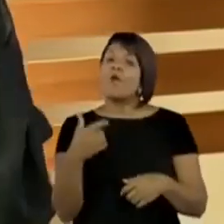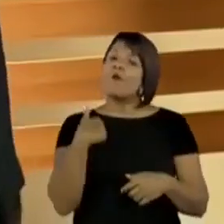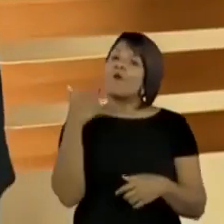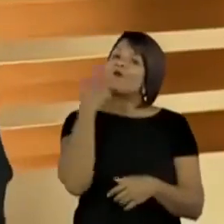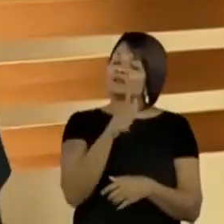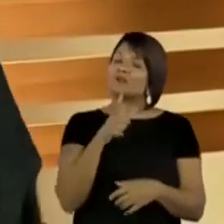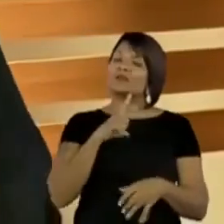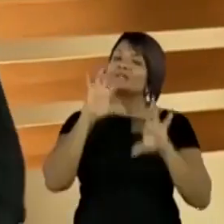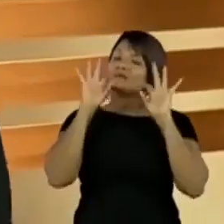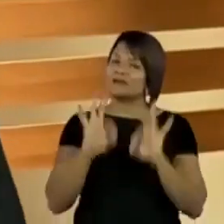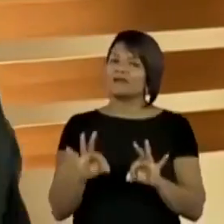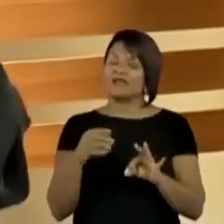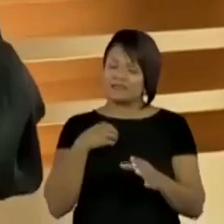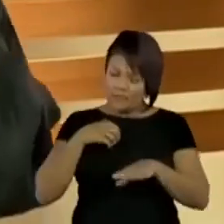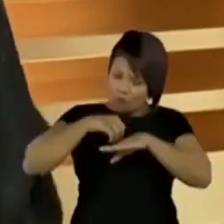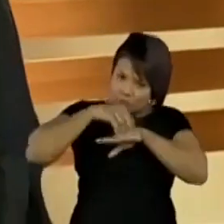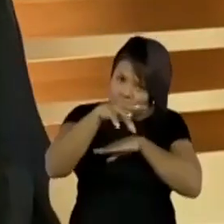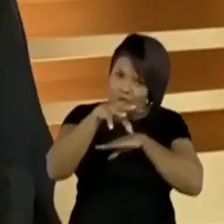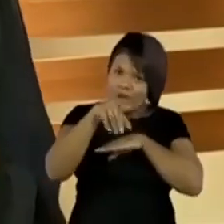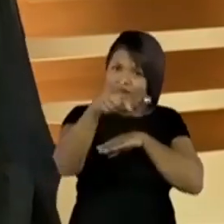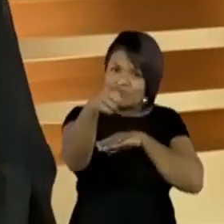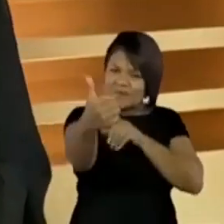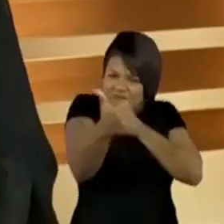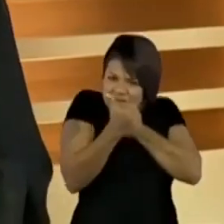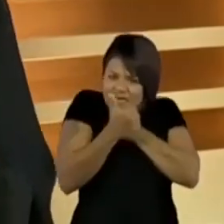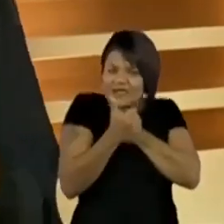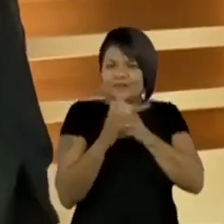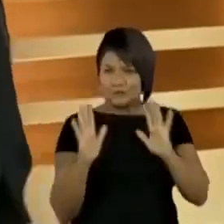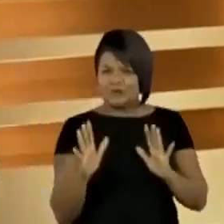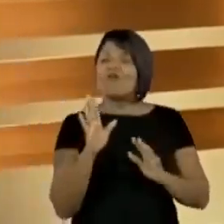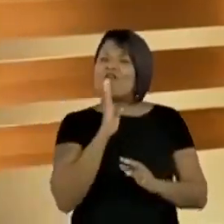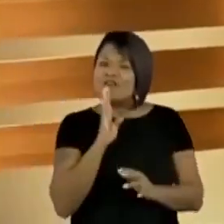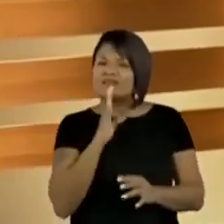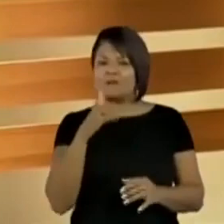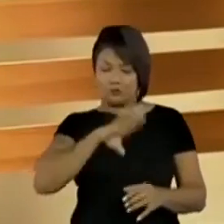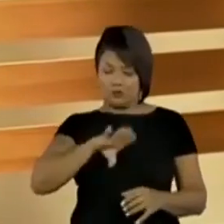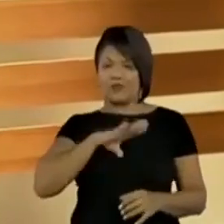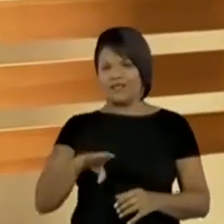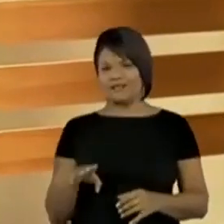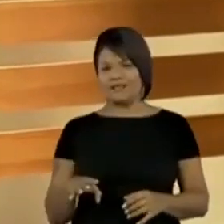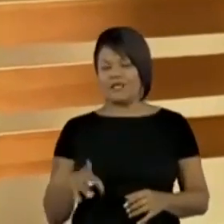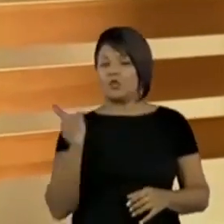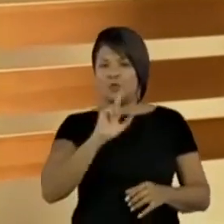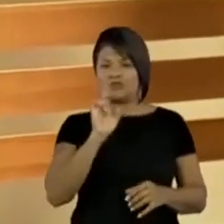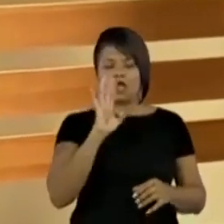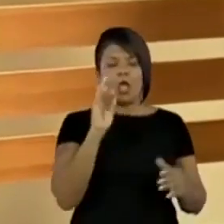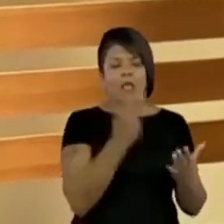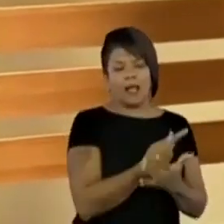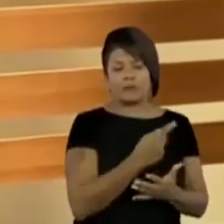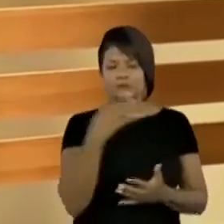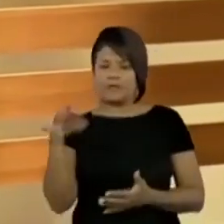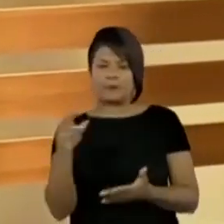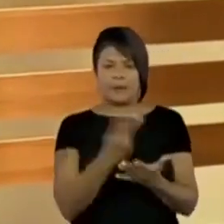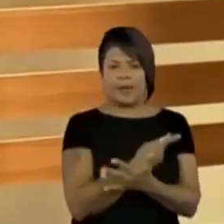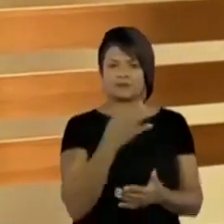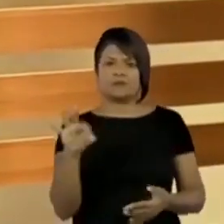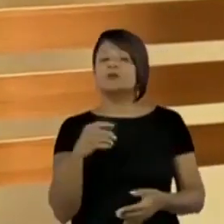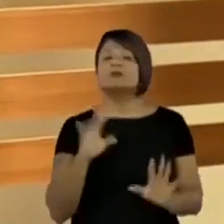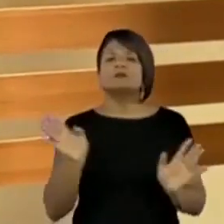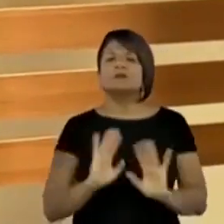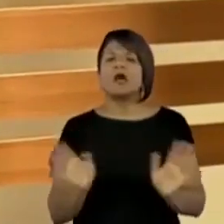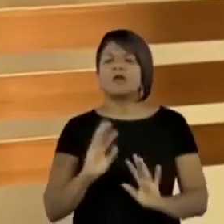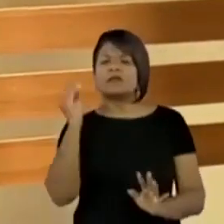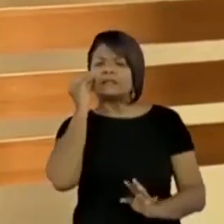ter a certeza de que eu consigo trazer vocês mais próximo para a língua portuguesa, e que a língua portuguesa não fica só erro e acerto, mas fica tentativa,